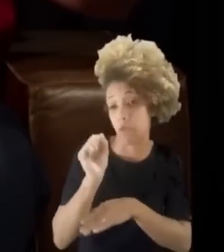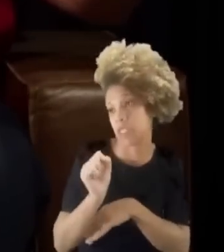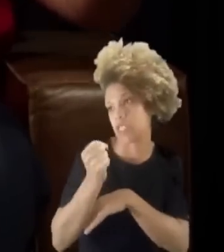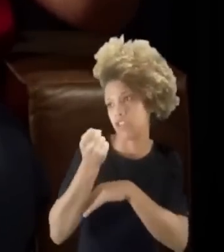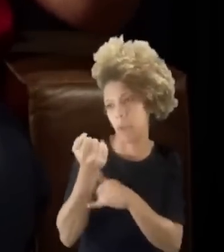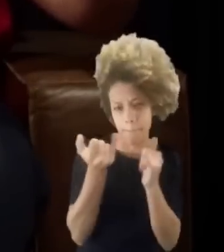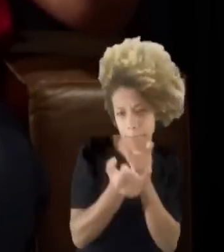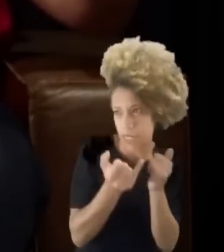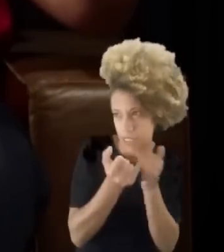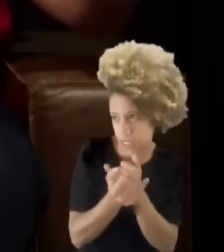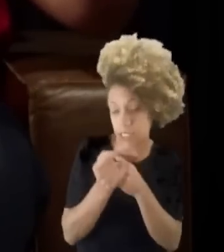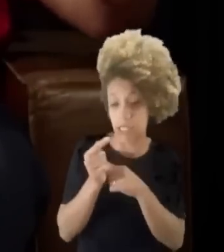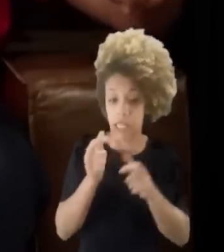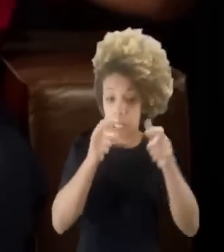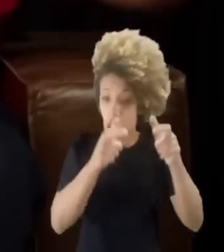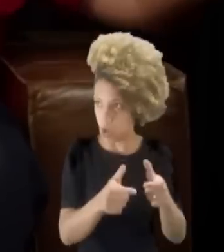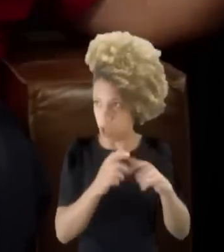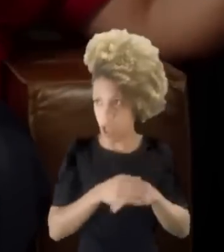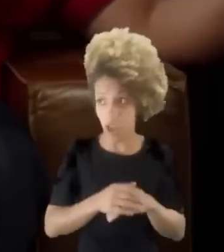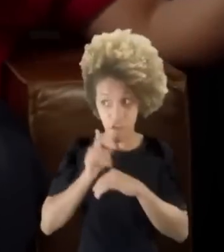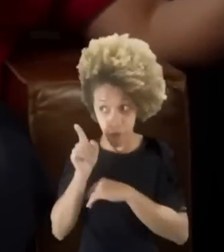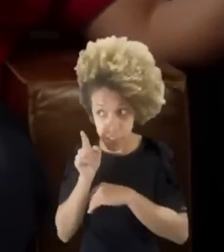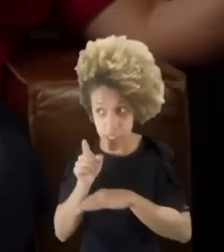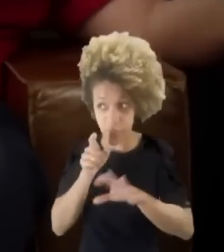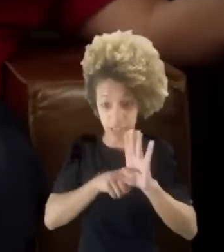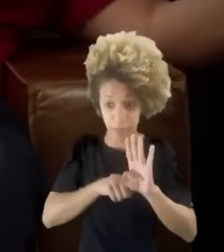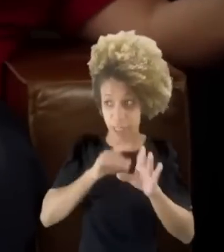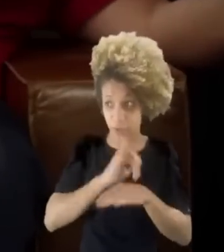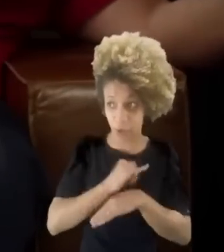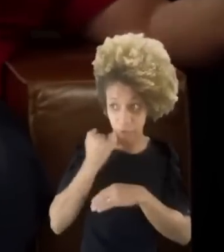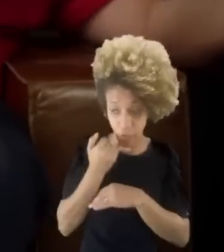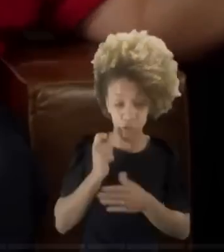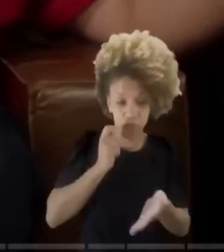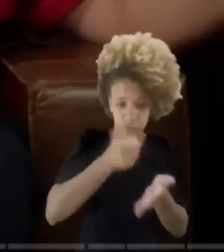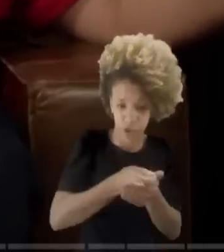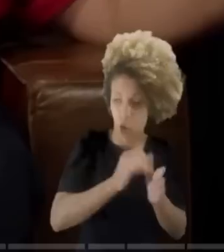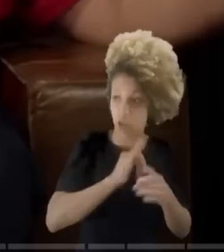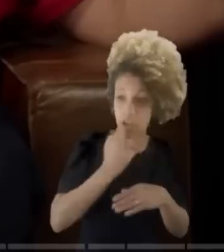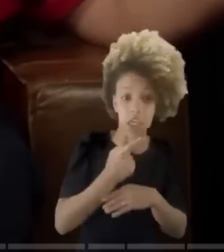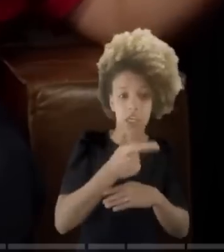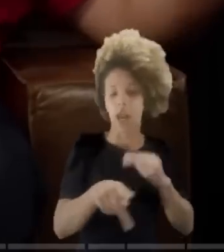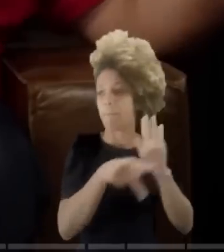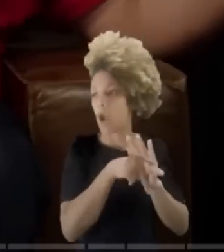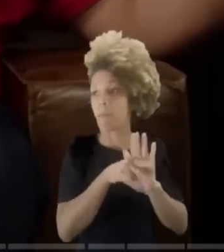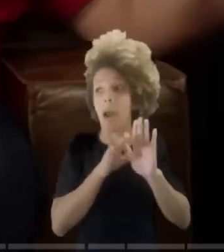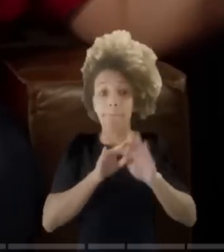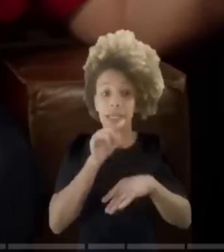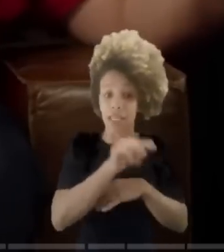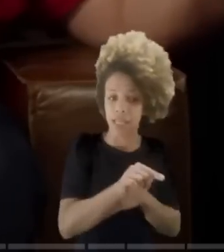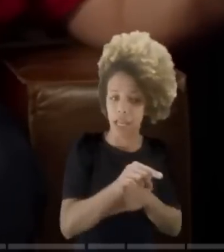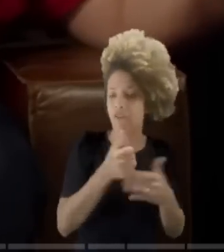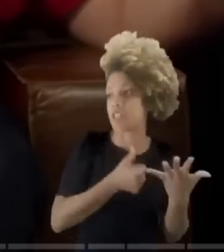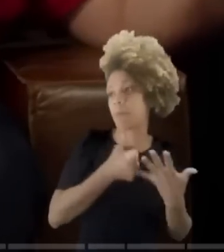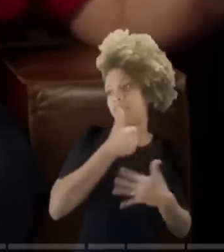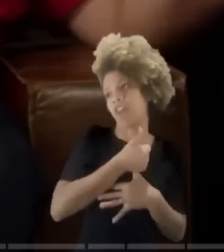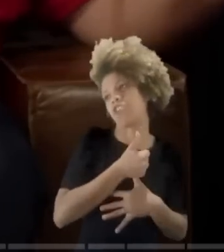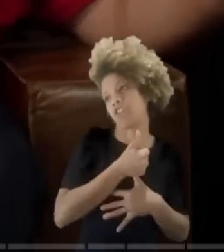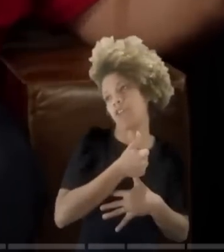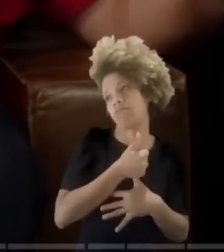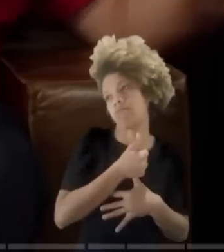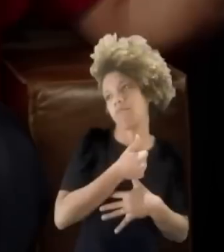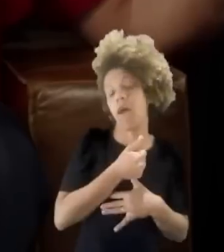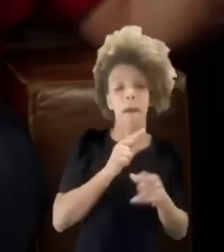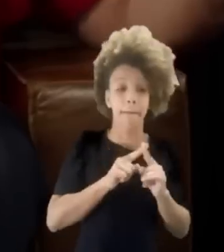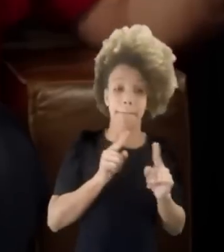artesanal coloca lá naquele lugar e aí você vai depender do iFood e vai colocar iFood e ele vai colocar o deles só que a deles vai ser priorizada então